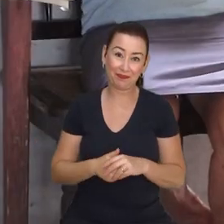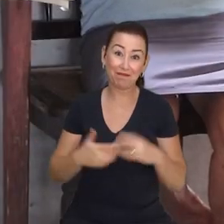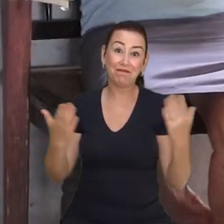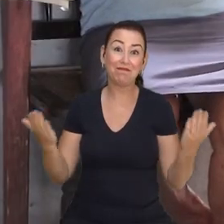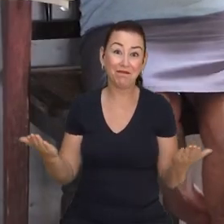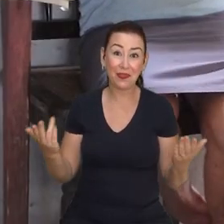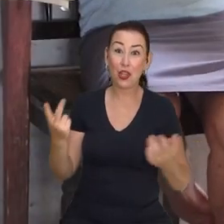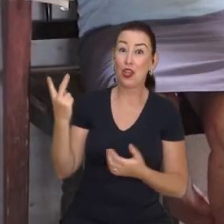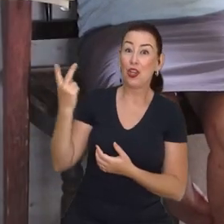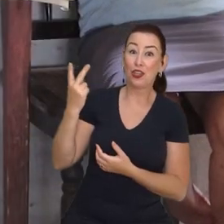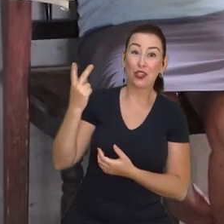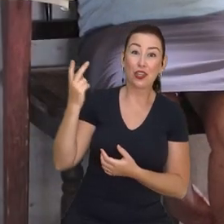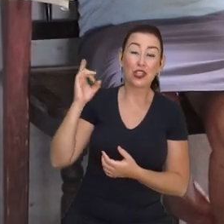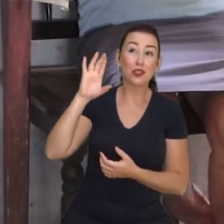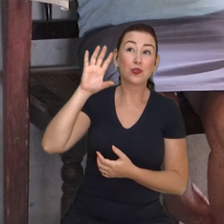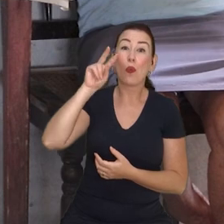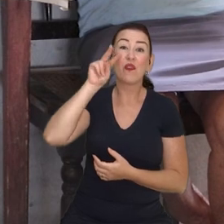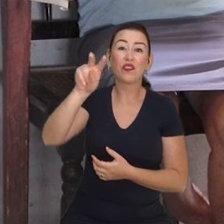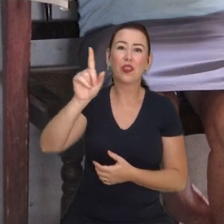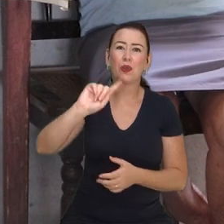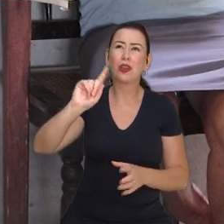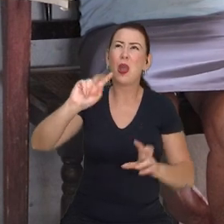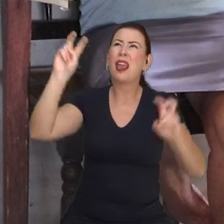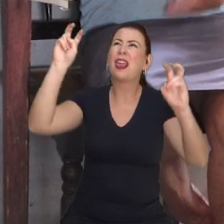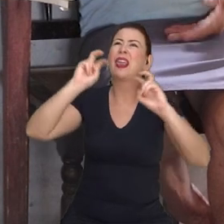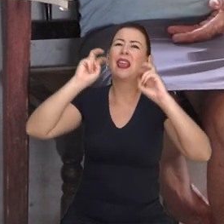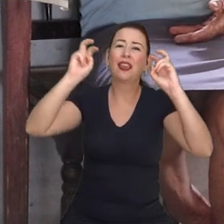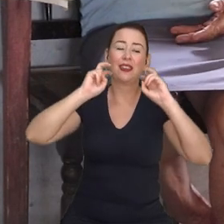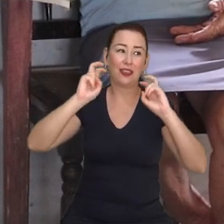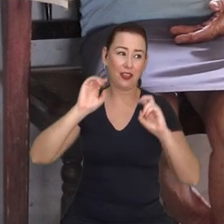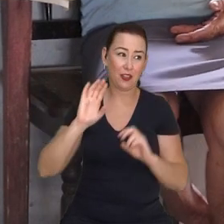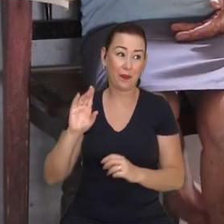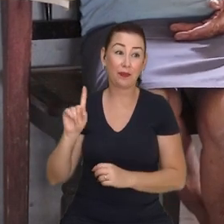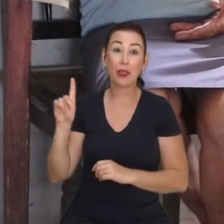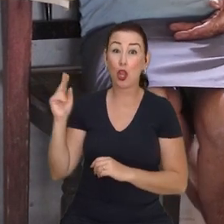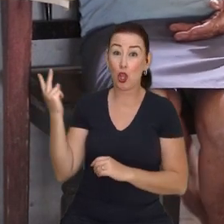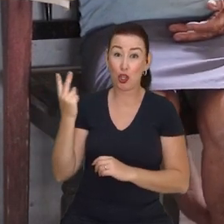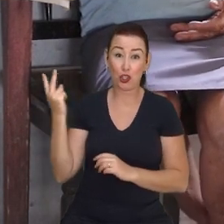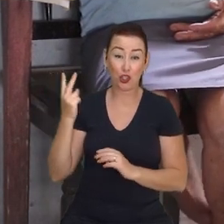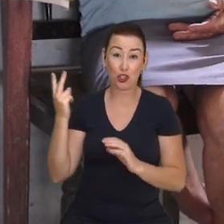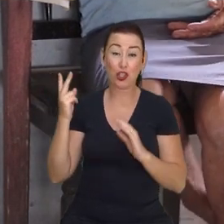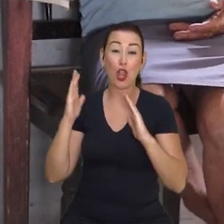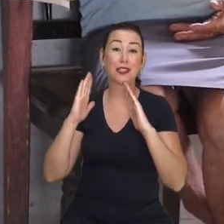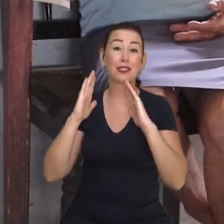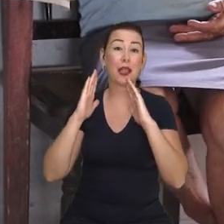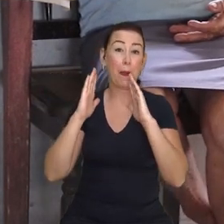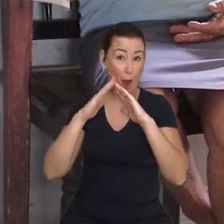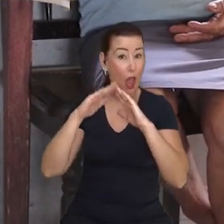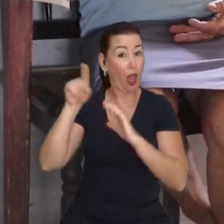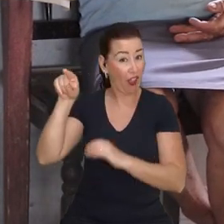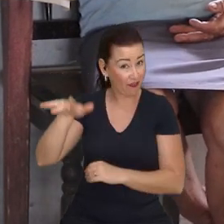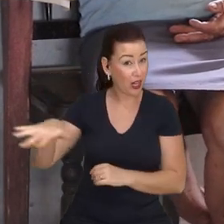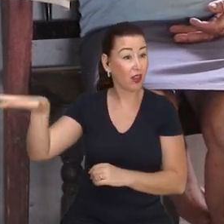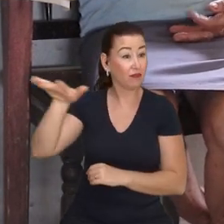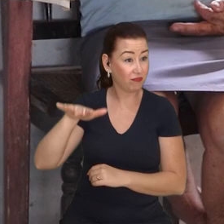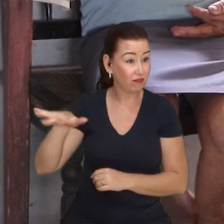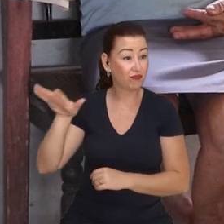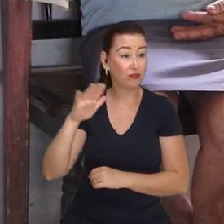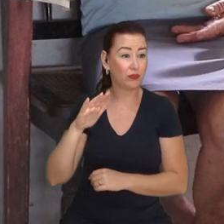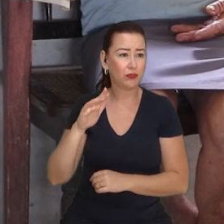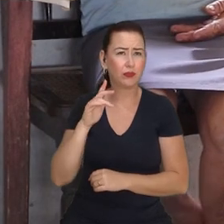não viu, não, a gente só viu aqueles gritos no ar, assim, ó. E eu morava lá e eu dava dor, não tinha filho não, né,